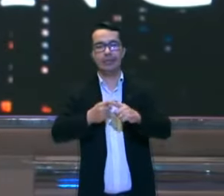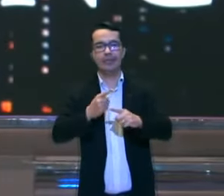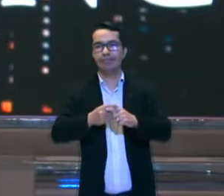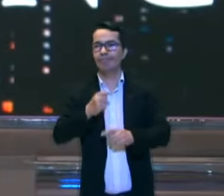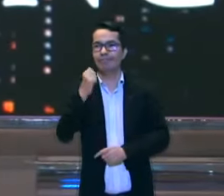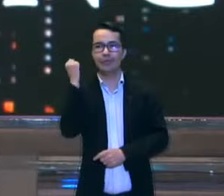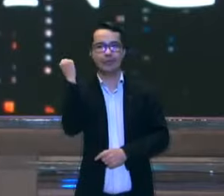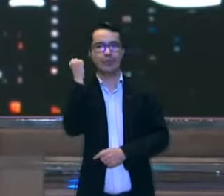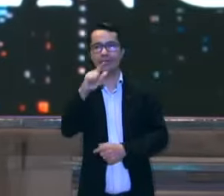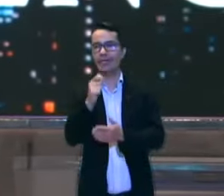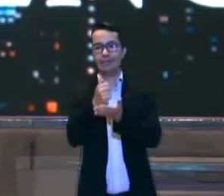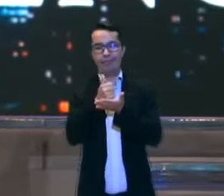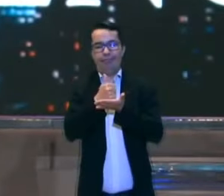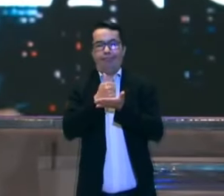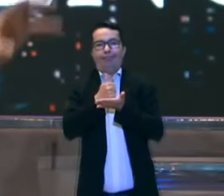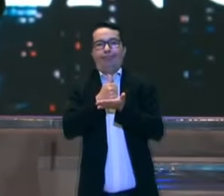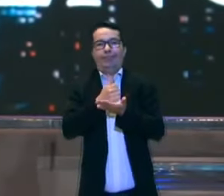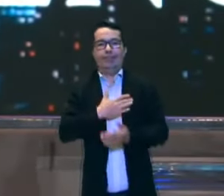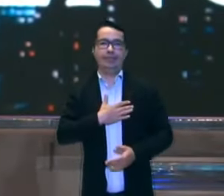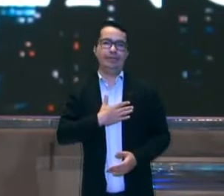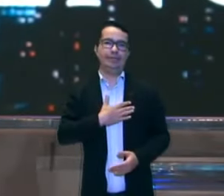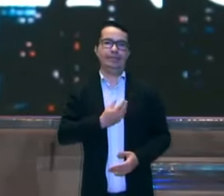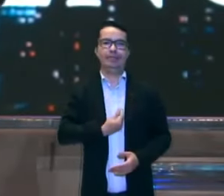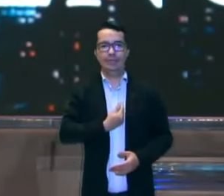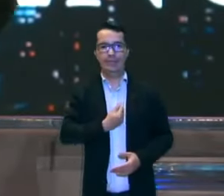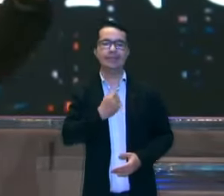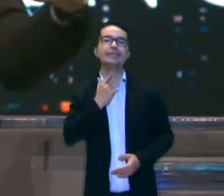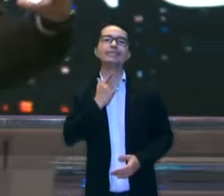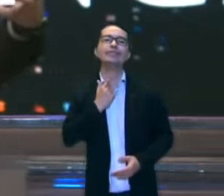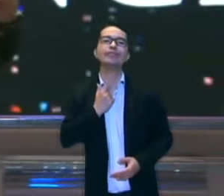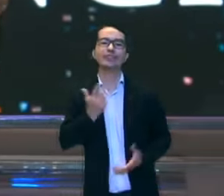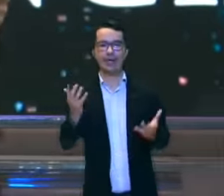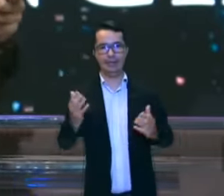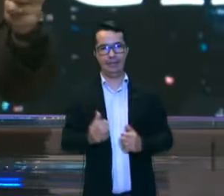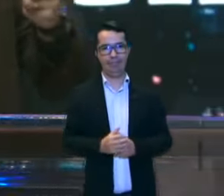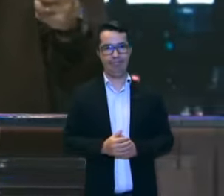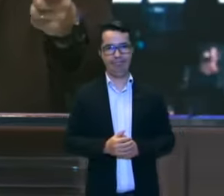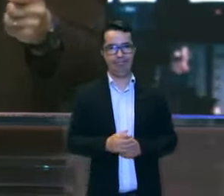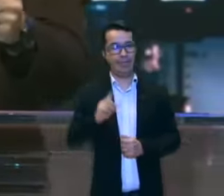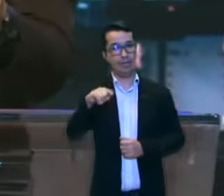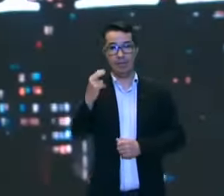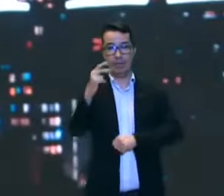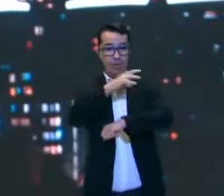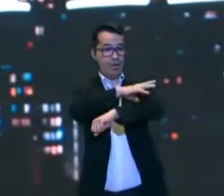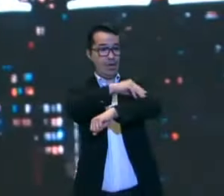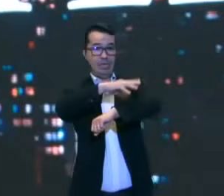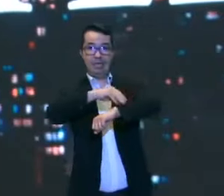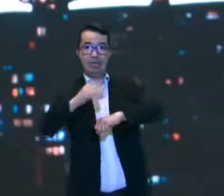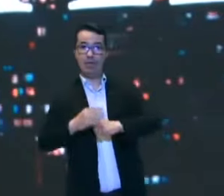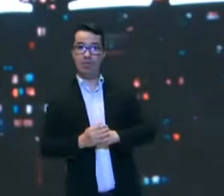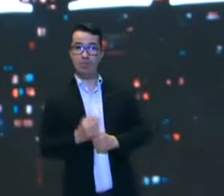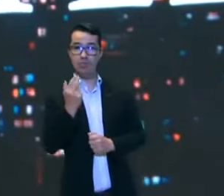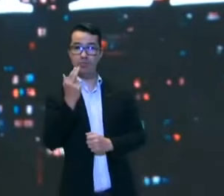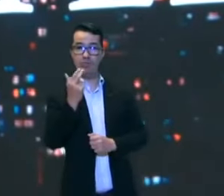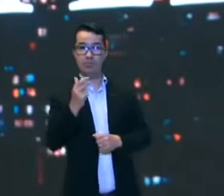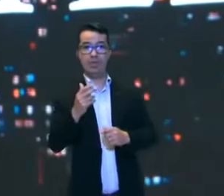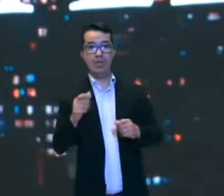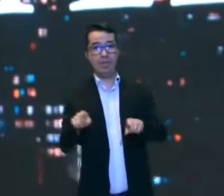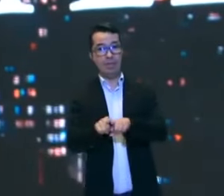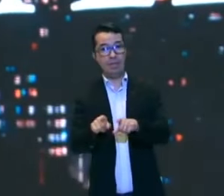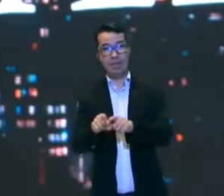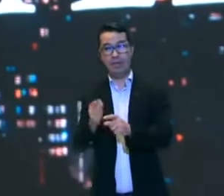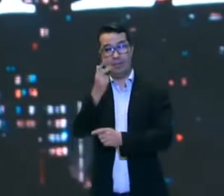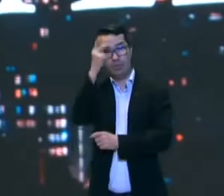como esse jovem. Assim como Esaú, não conseguem controlar os apetites da carne e por isso estão sendo